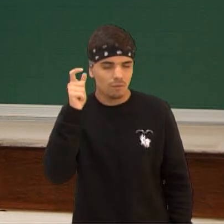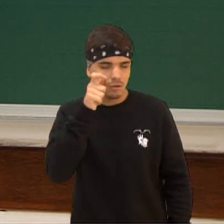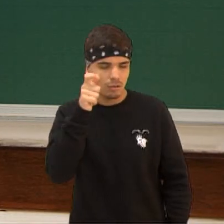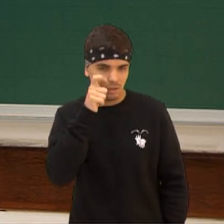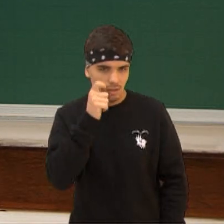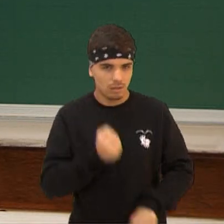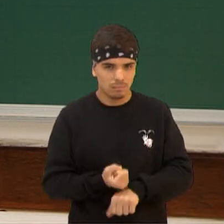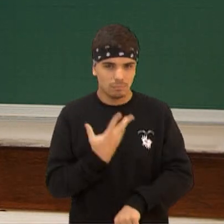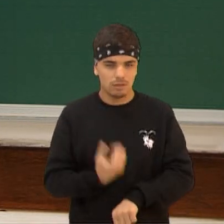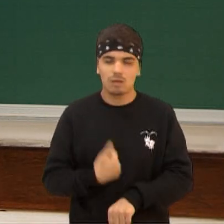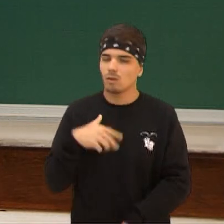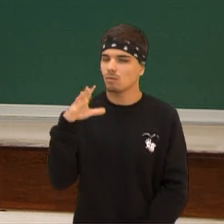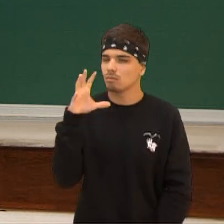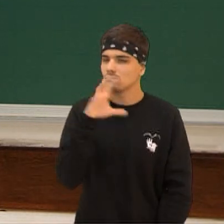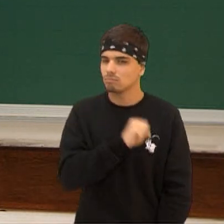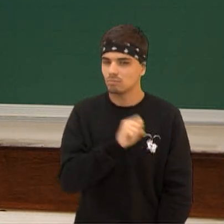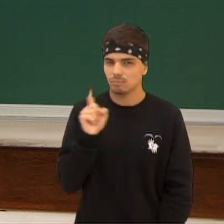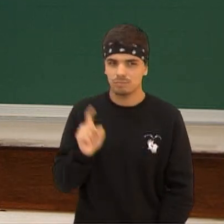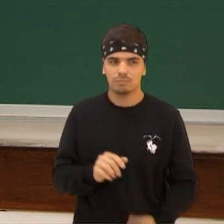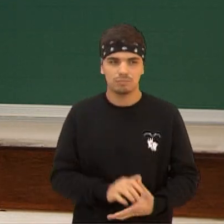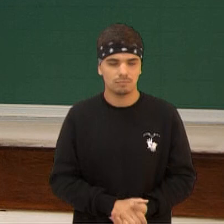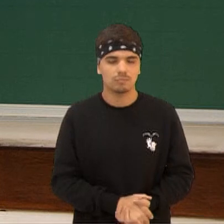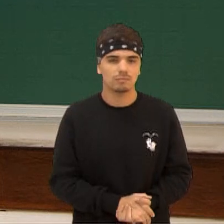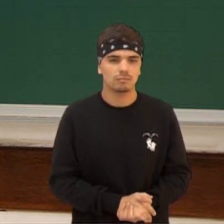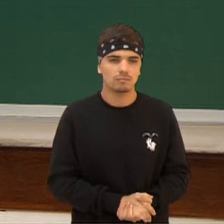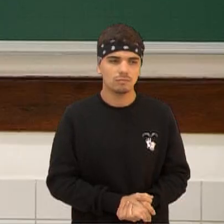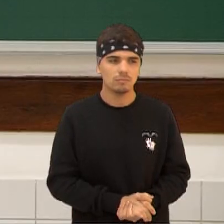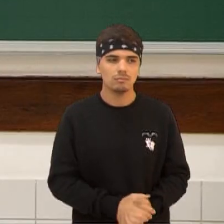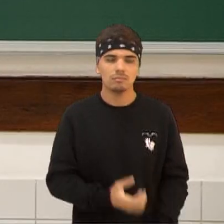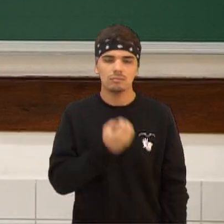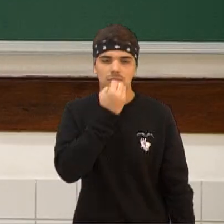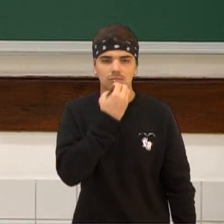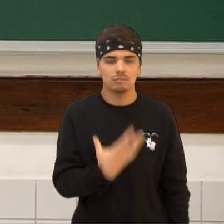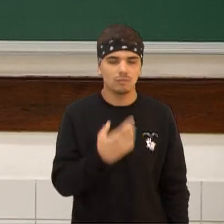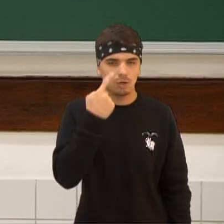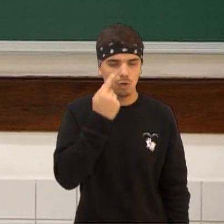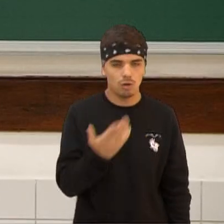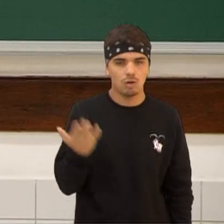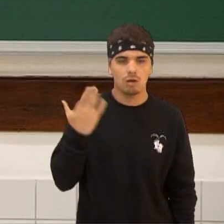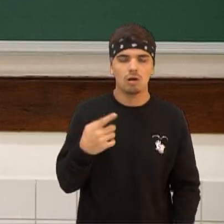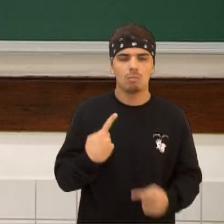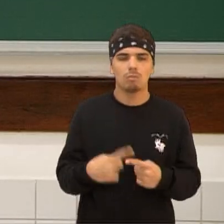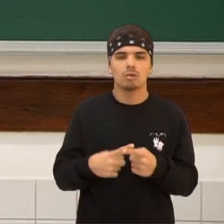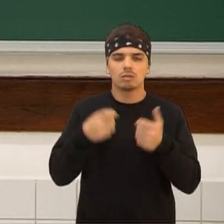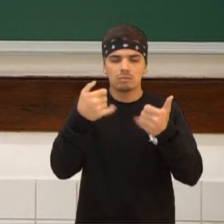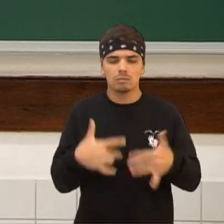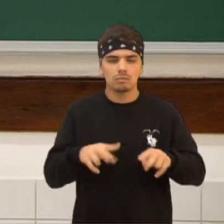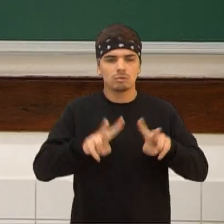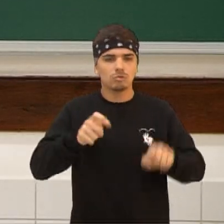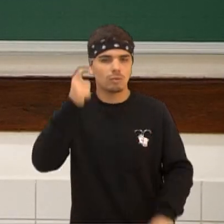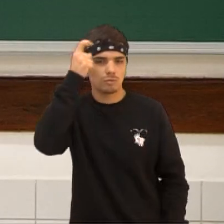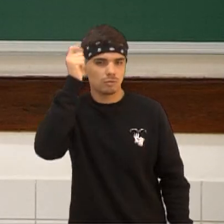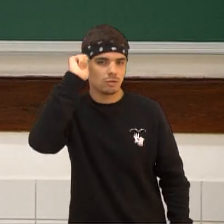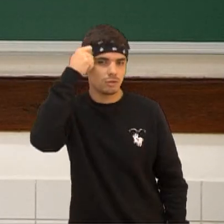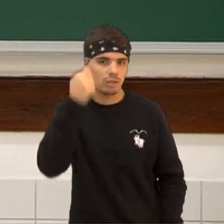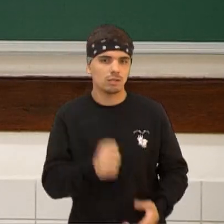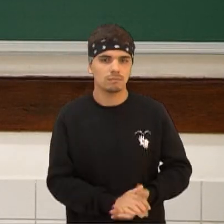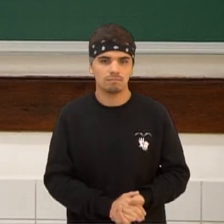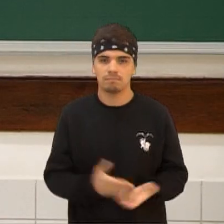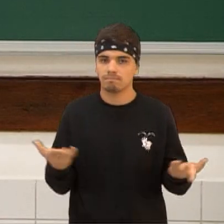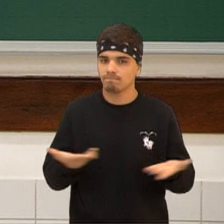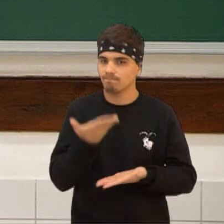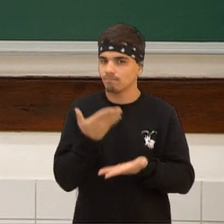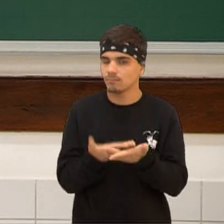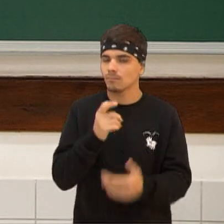interessante, esse poema eu acho ele muito fantástico, né? Muito bem. Gente, então por que a gente falou sobre a consciência negra hoje, na aula